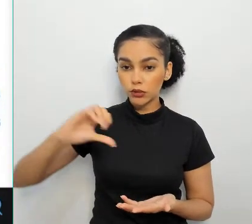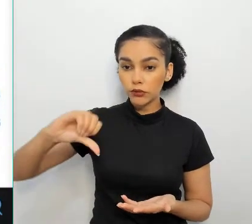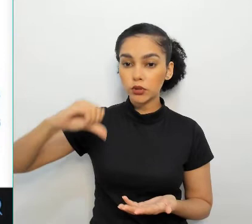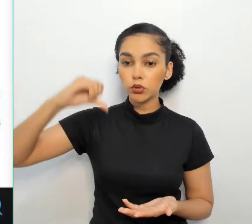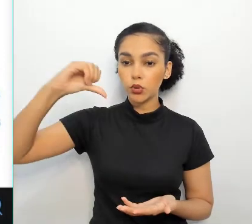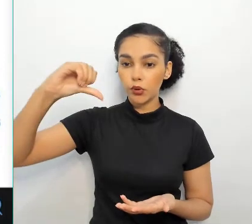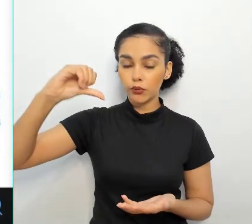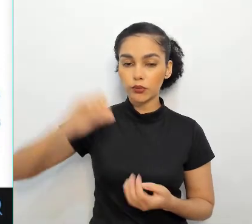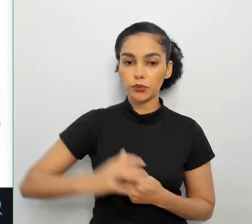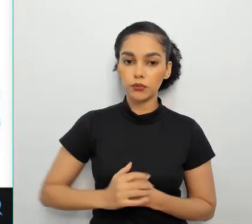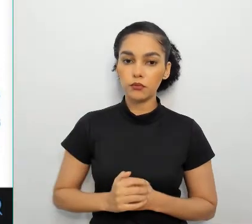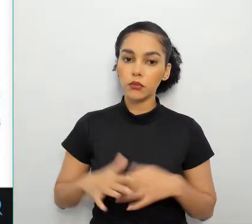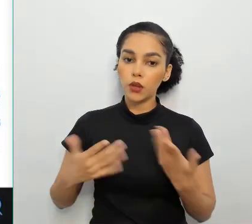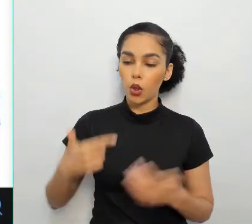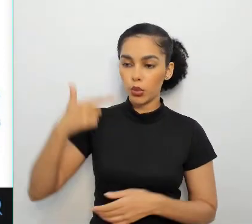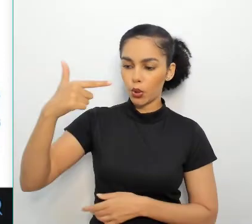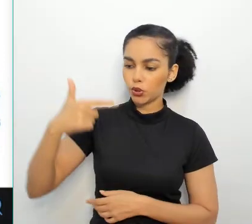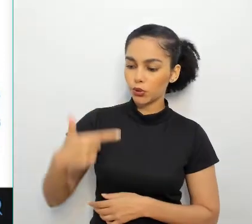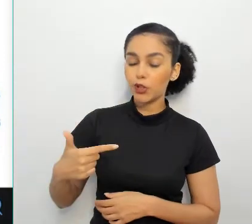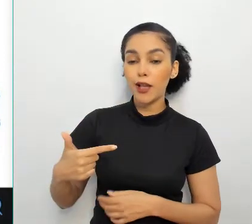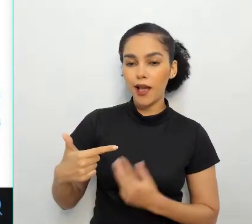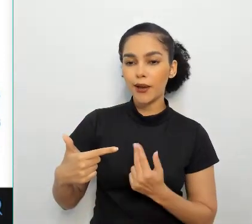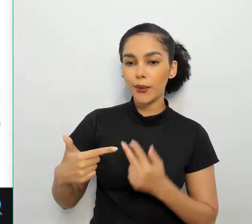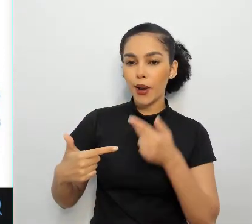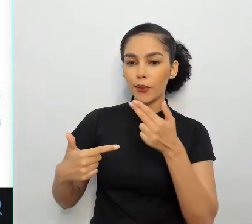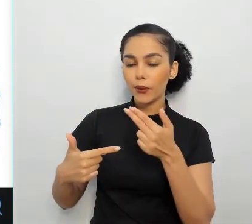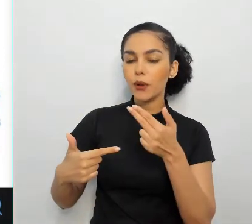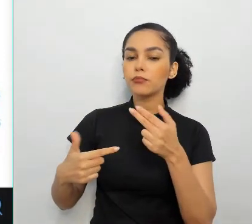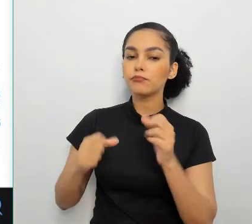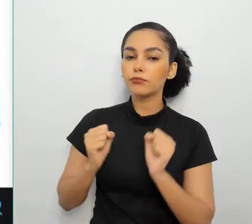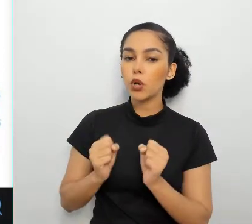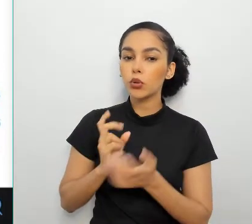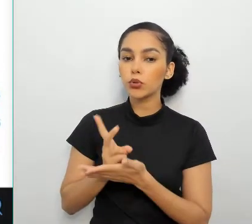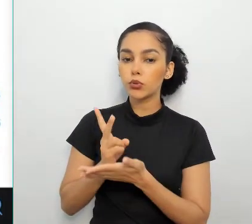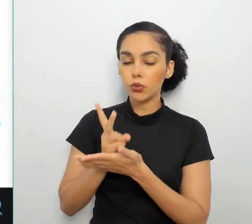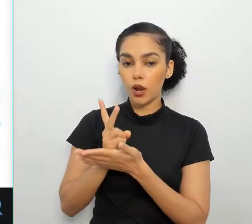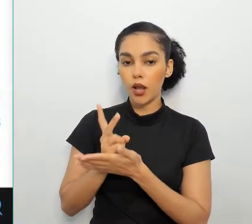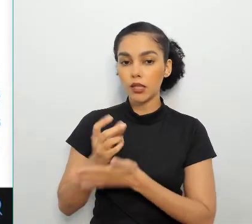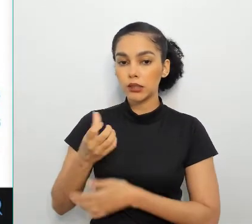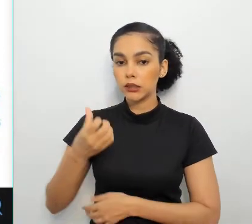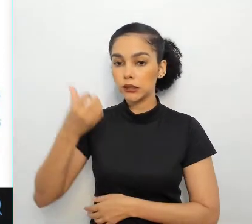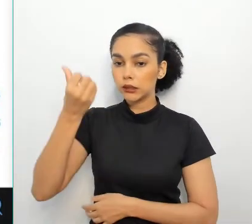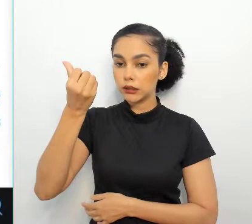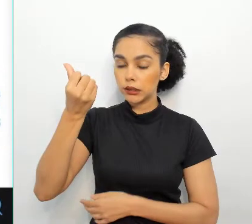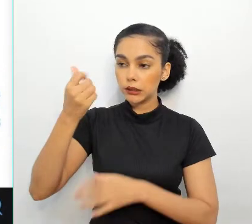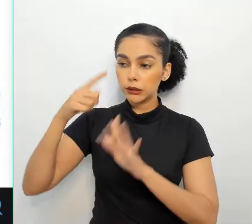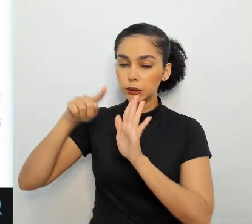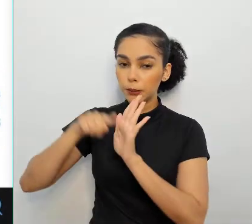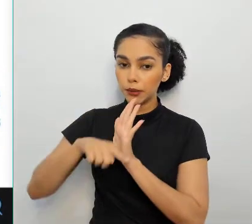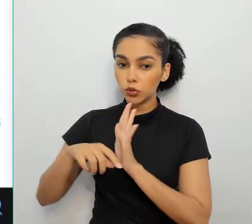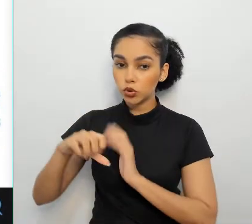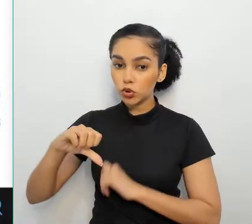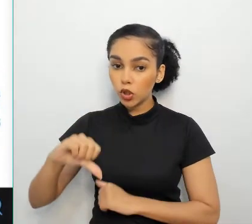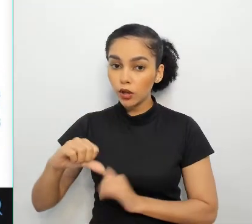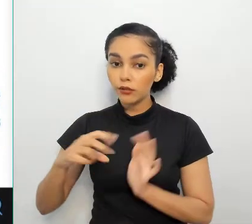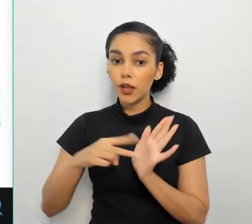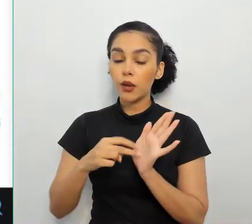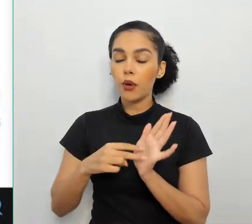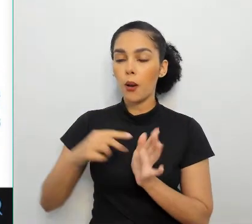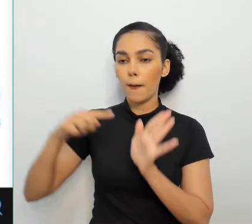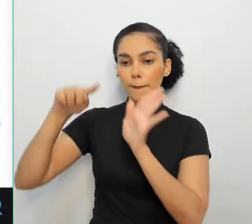Divisão de potência de mesma base, conserva a base, subtrai os expoentes. 6 menos 9 dá menos 3. Então o tempo aqui